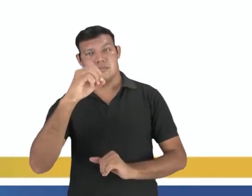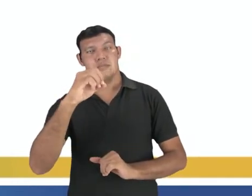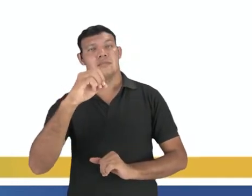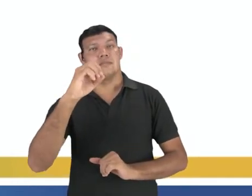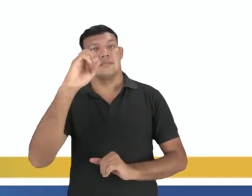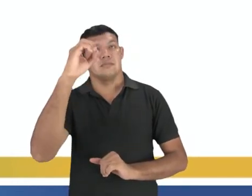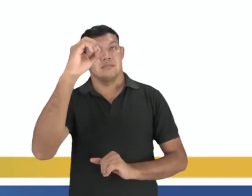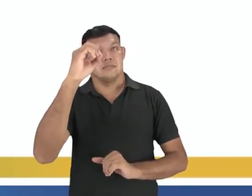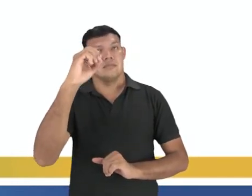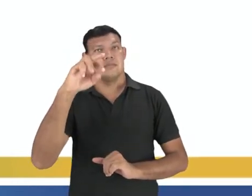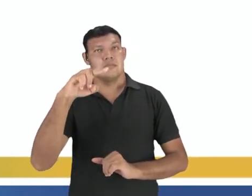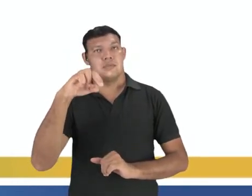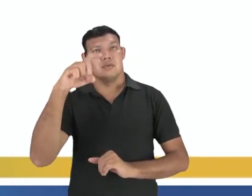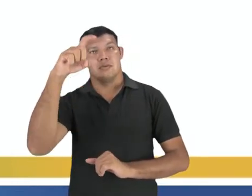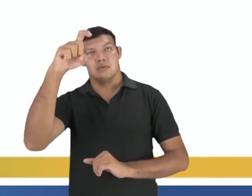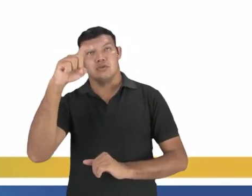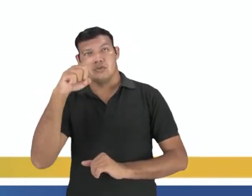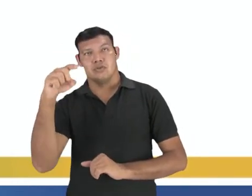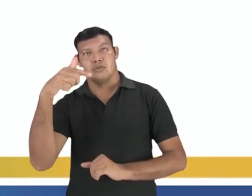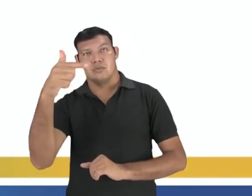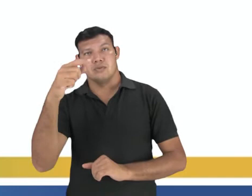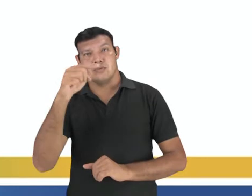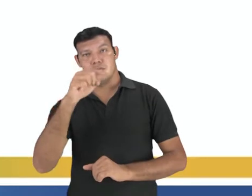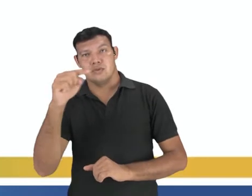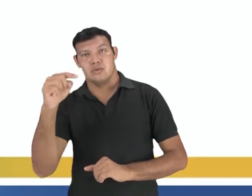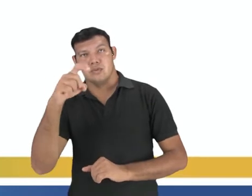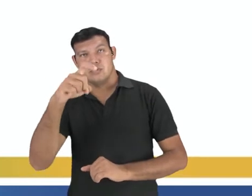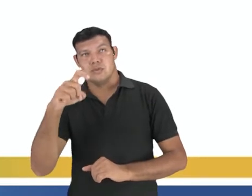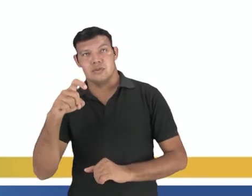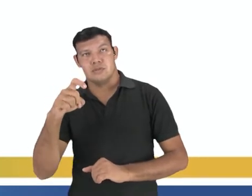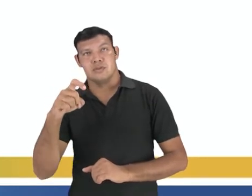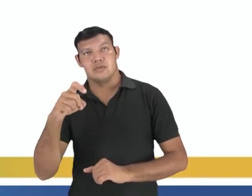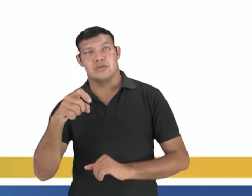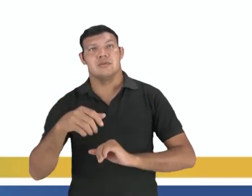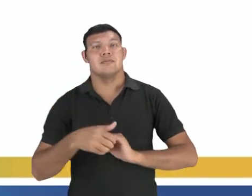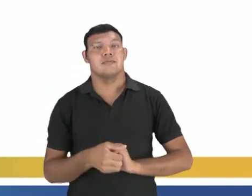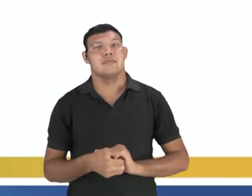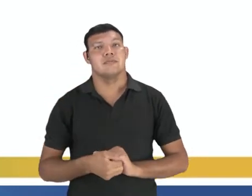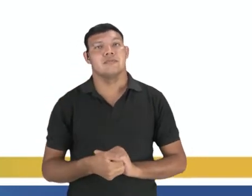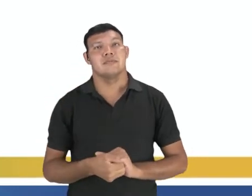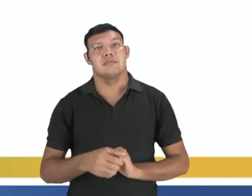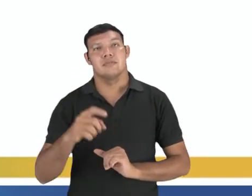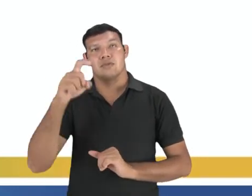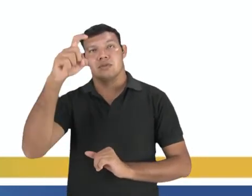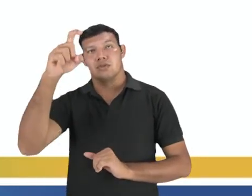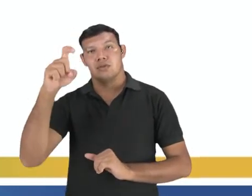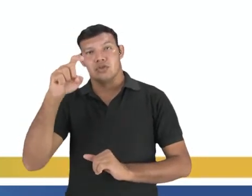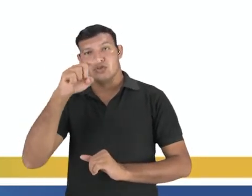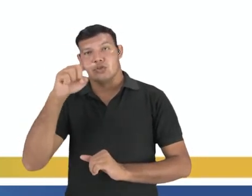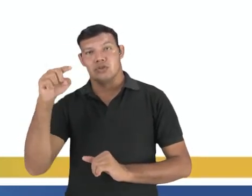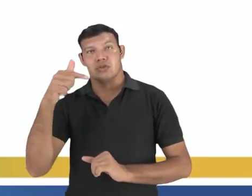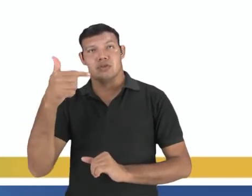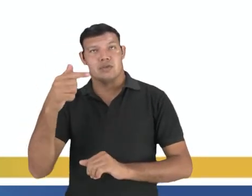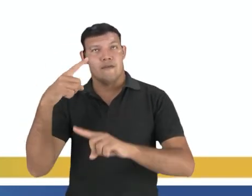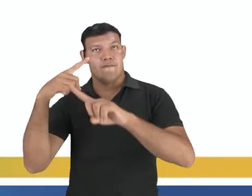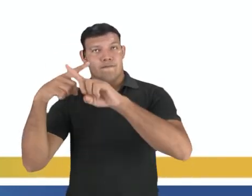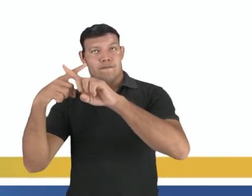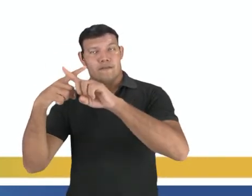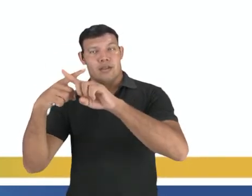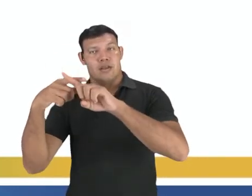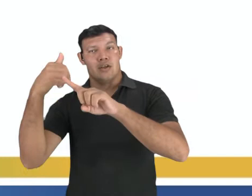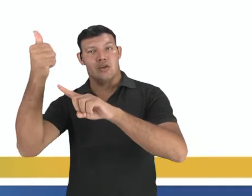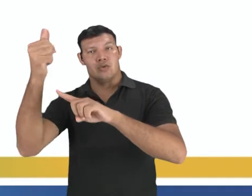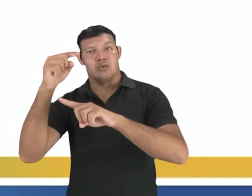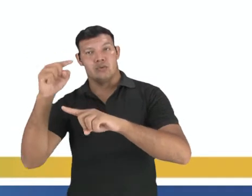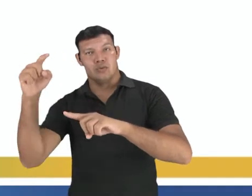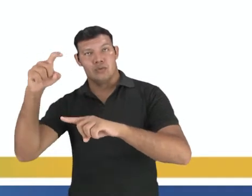sobre x. Então, aí nós vamos ter x sobre 2 vezes 1